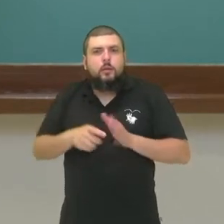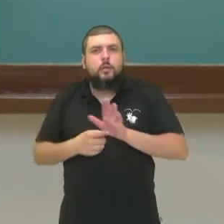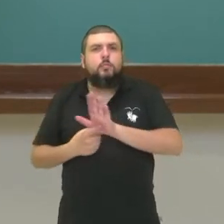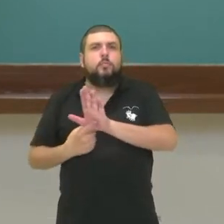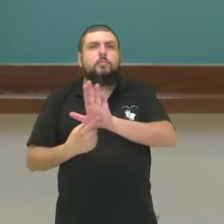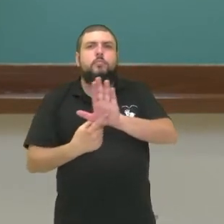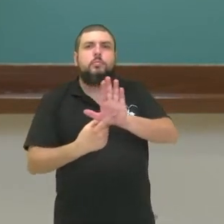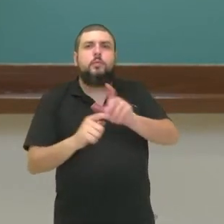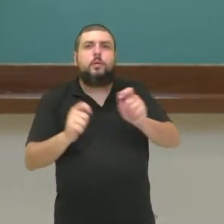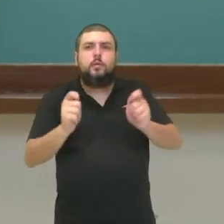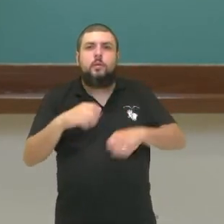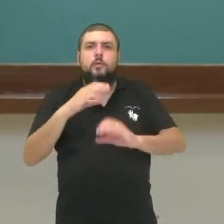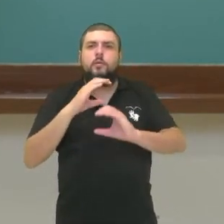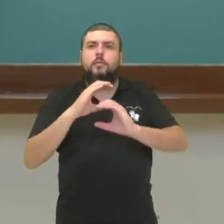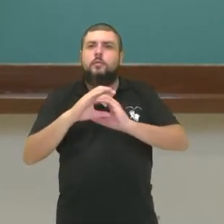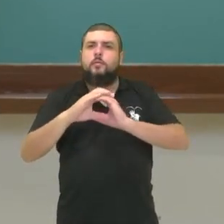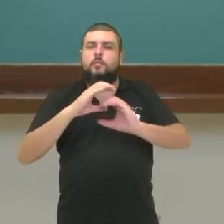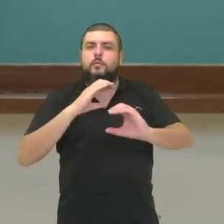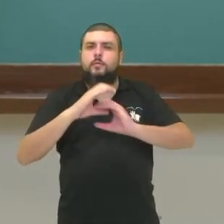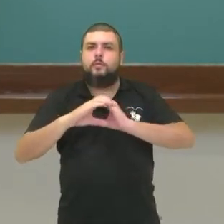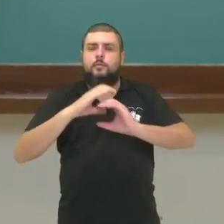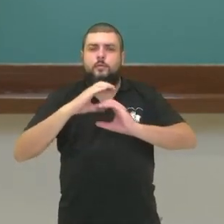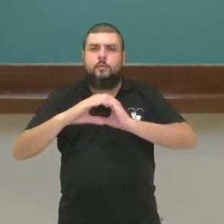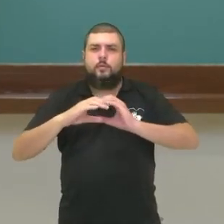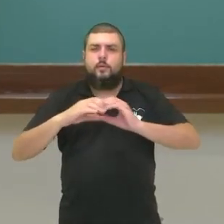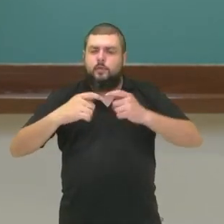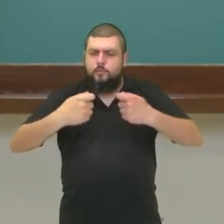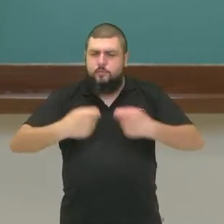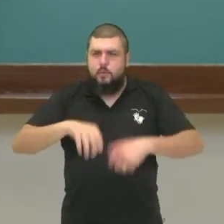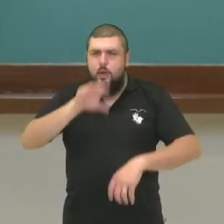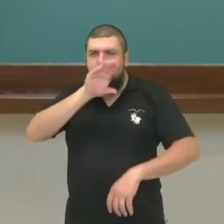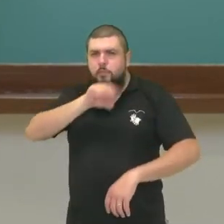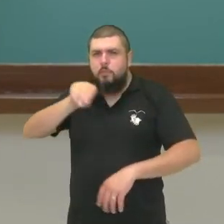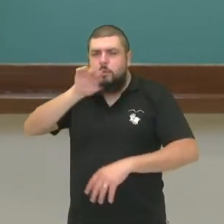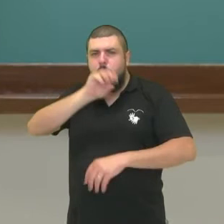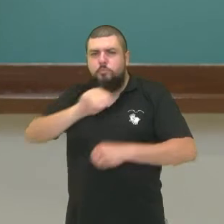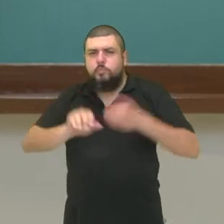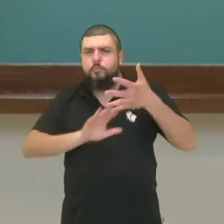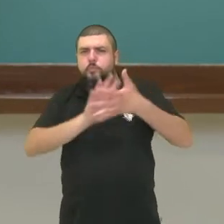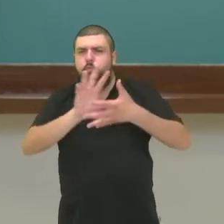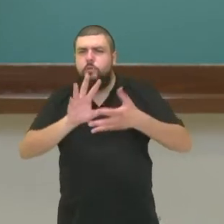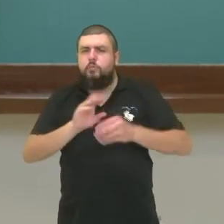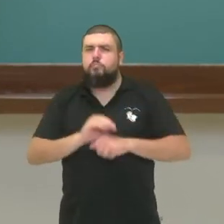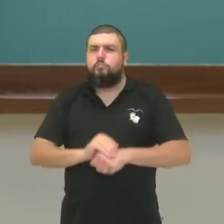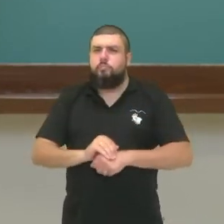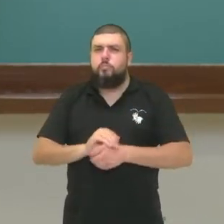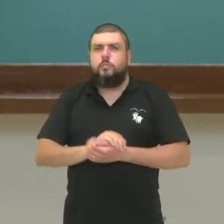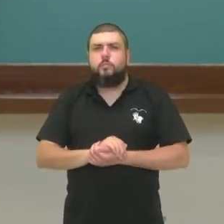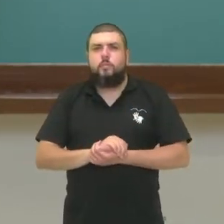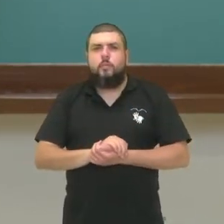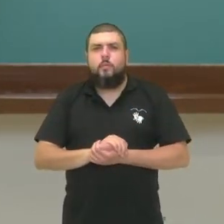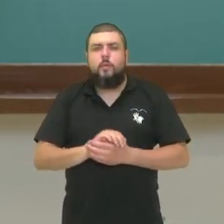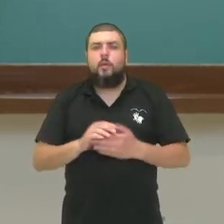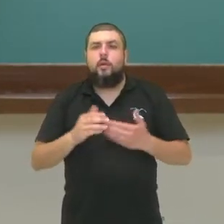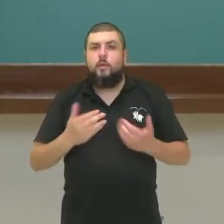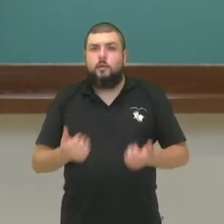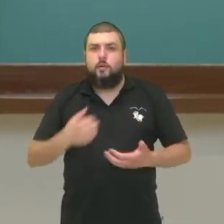o outro, sem precisar falar, tá? Então, essa característica coloca a